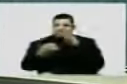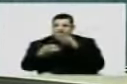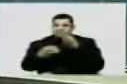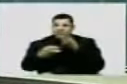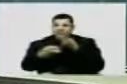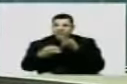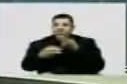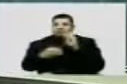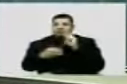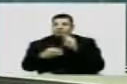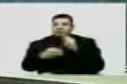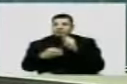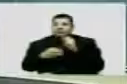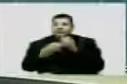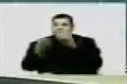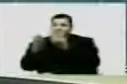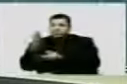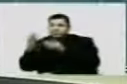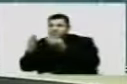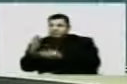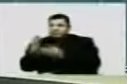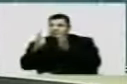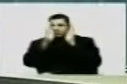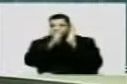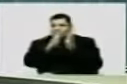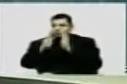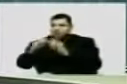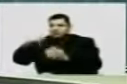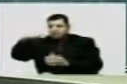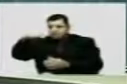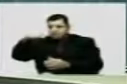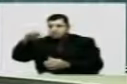a tendência é de perda na ordem de